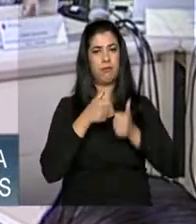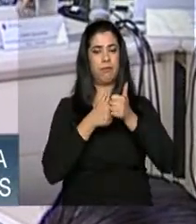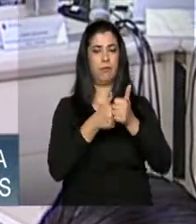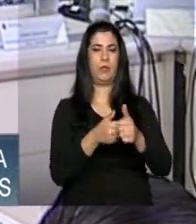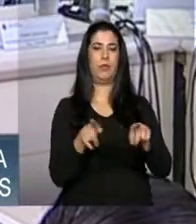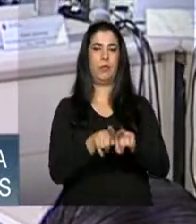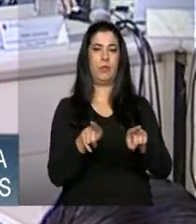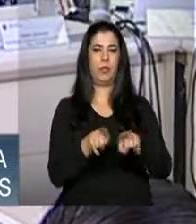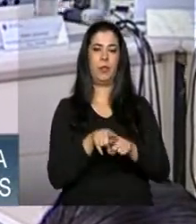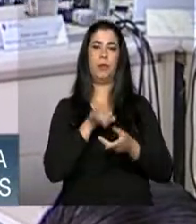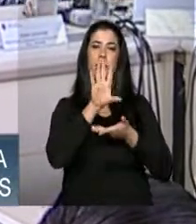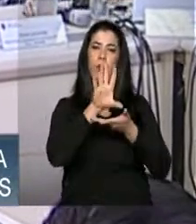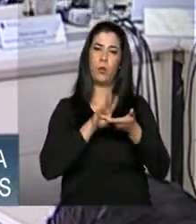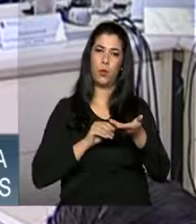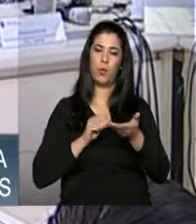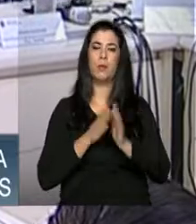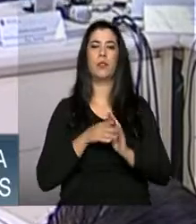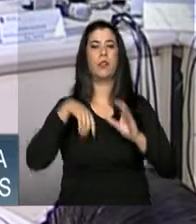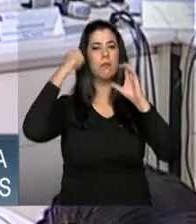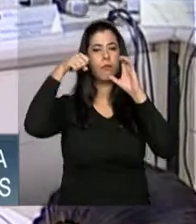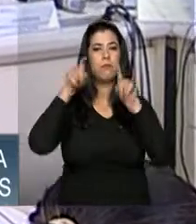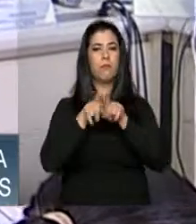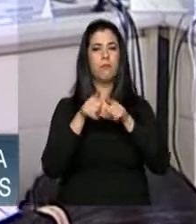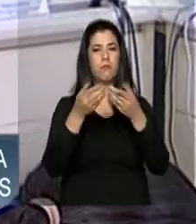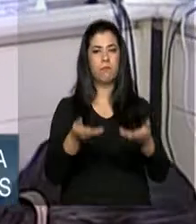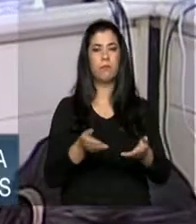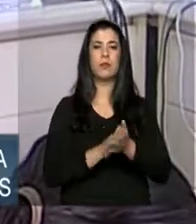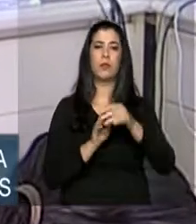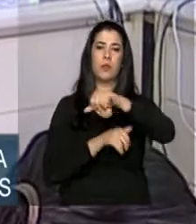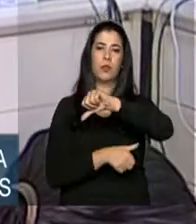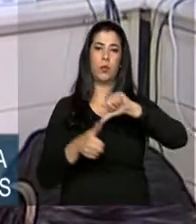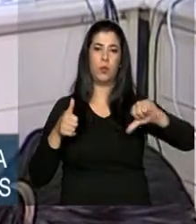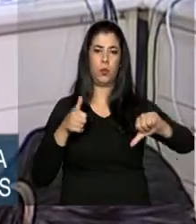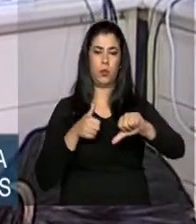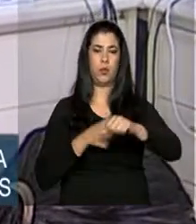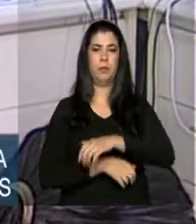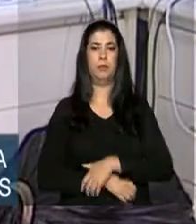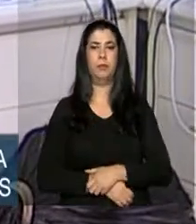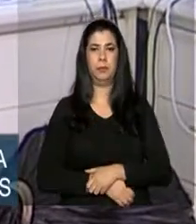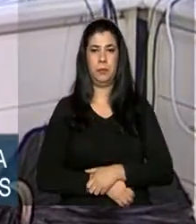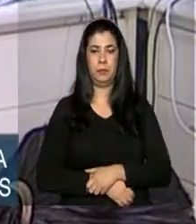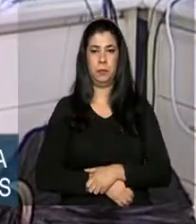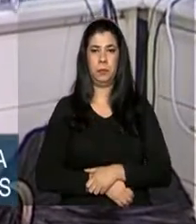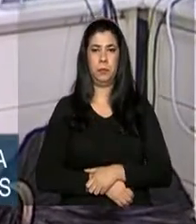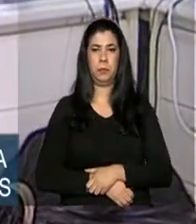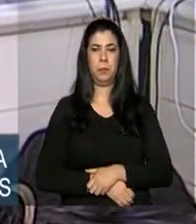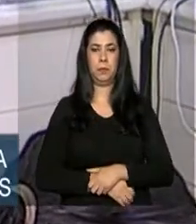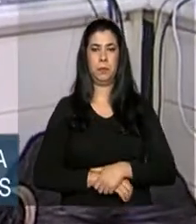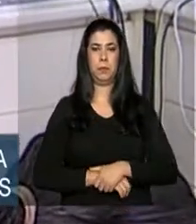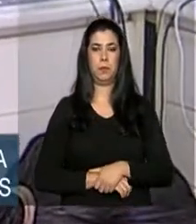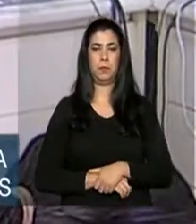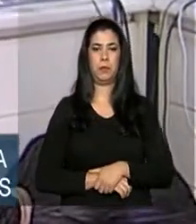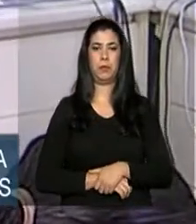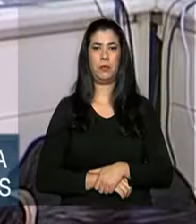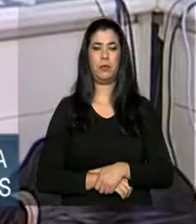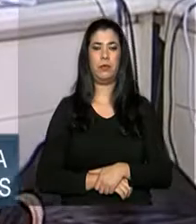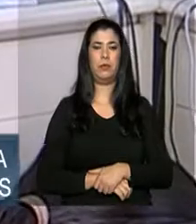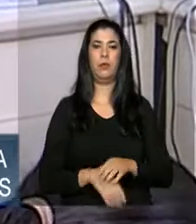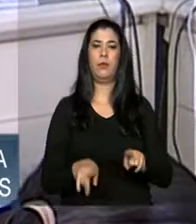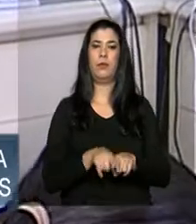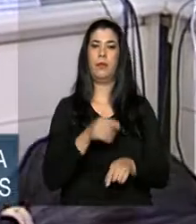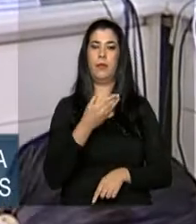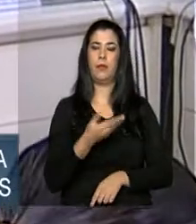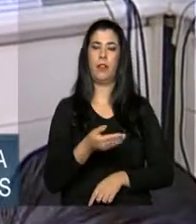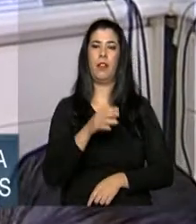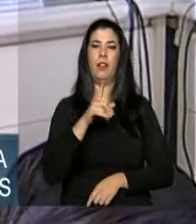né? Filmagem e tudo. Vamos trocar as plaquinhas também. Senão o Dr. Fausto, lá em Minas